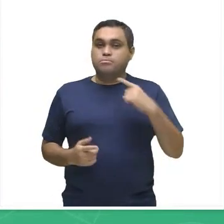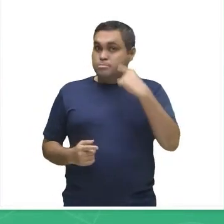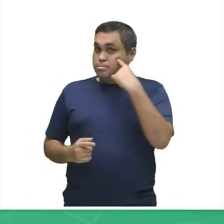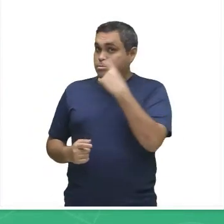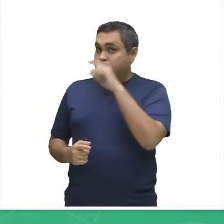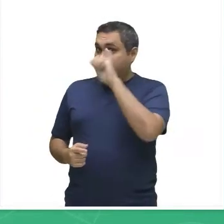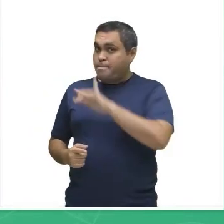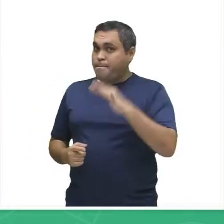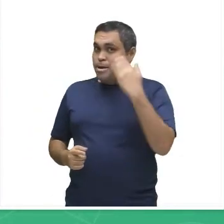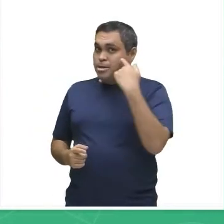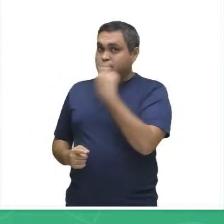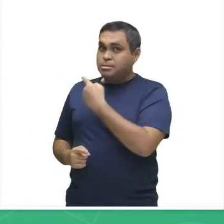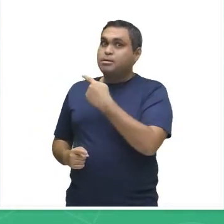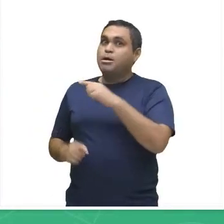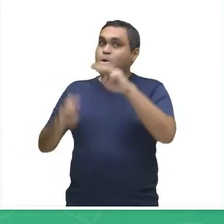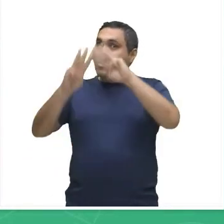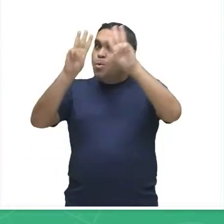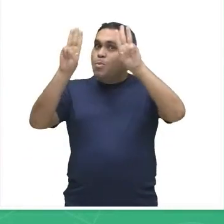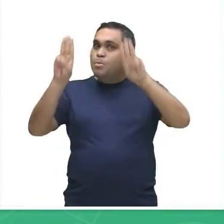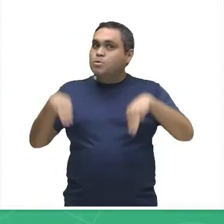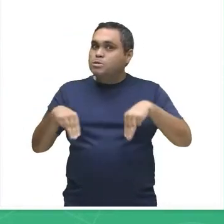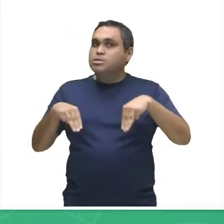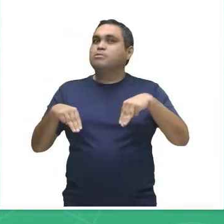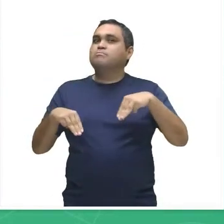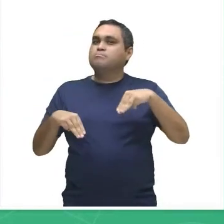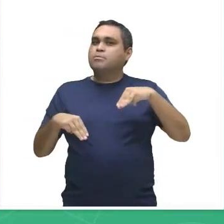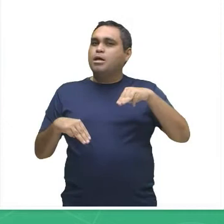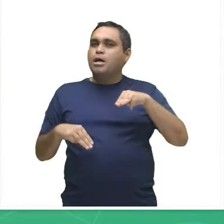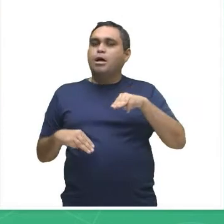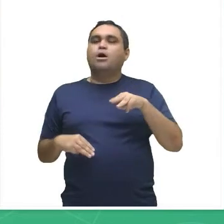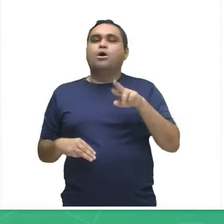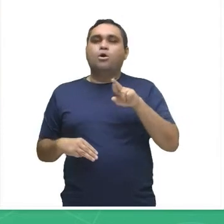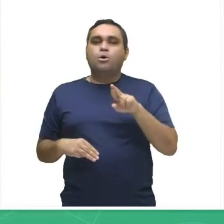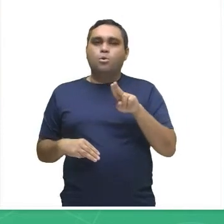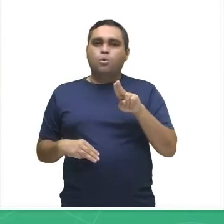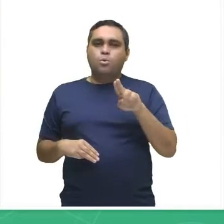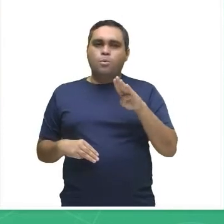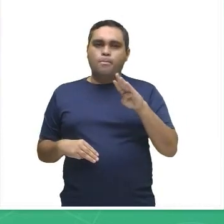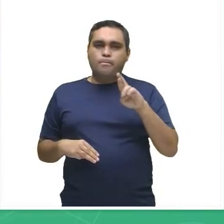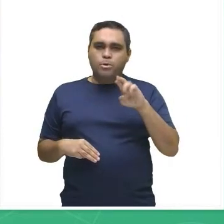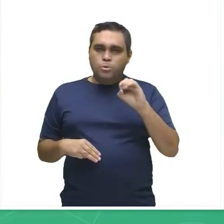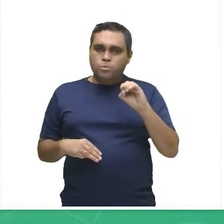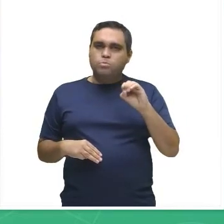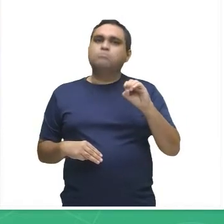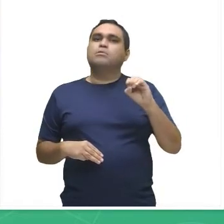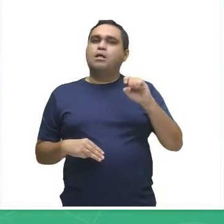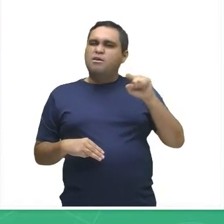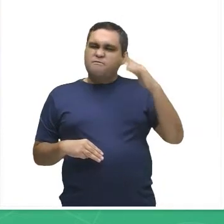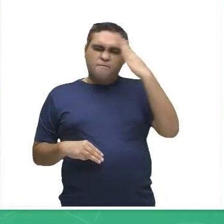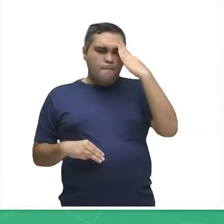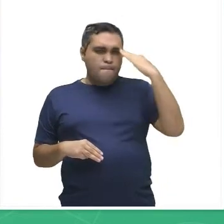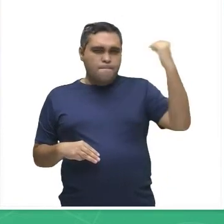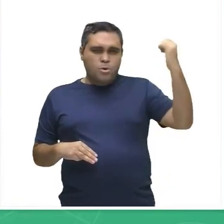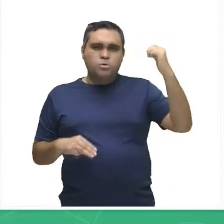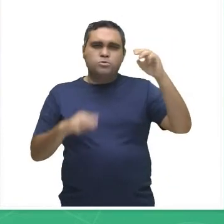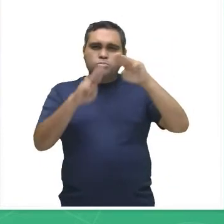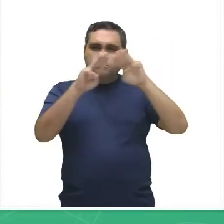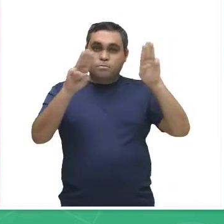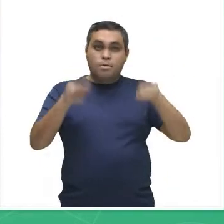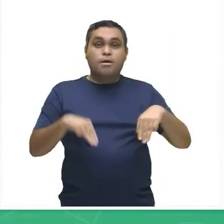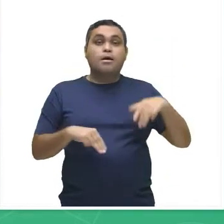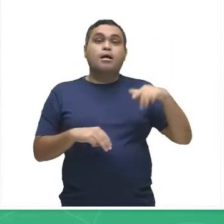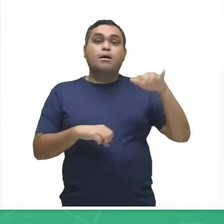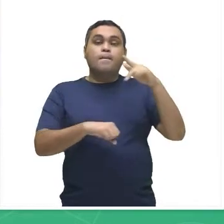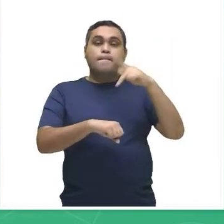museus mais conhecidos do mundo, que reúne aí uma série de obras clássicas, né?